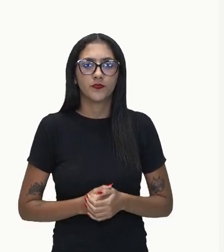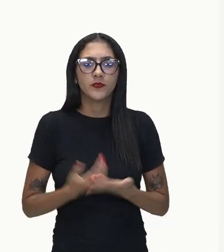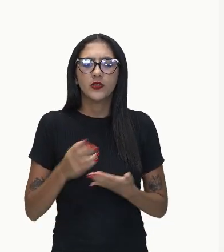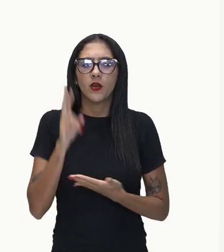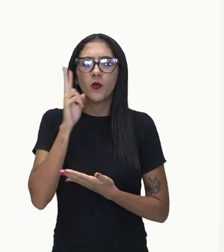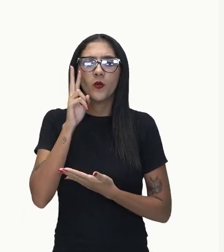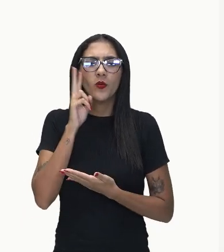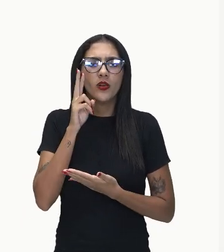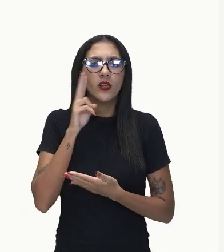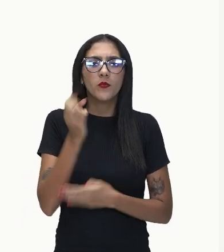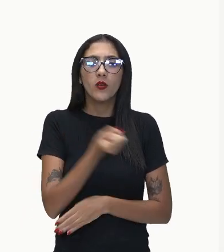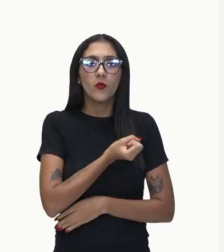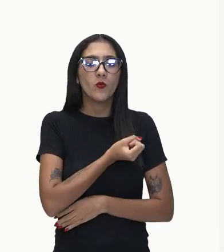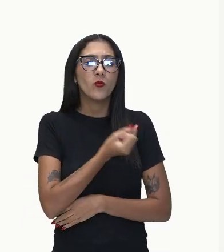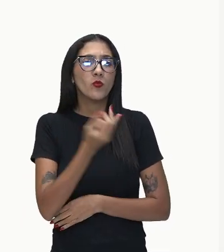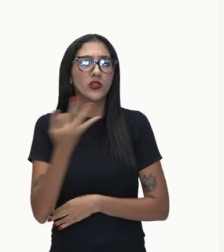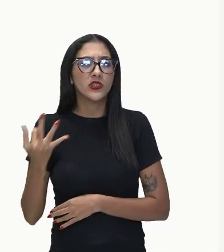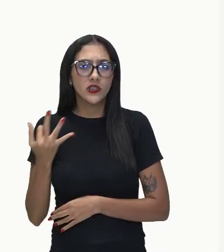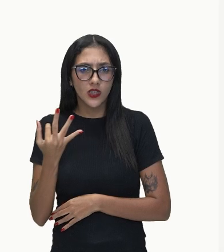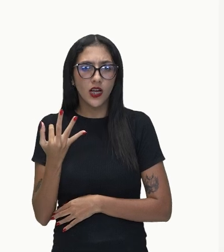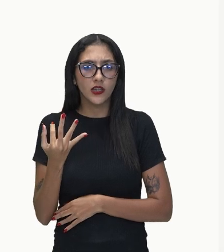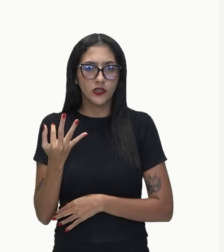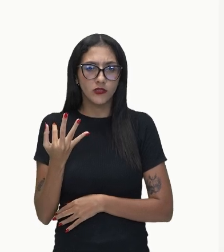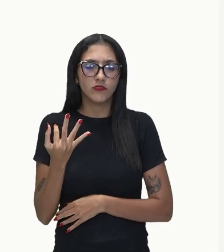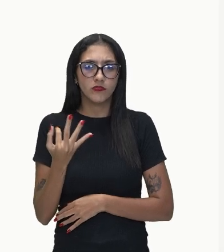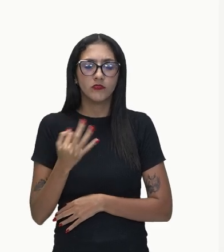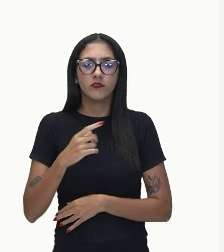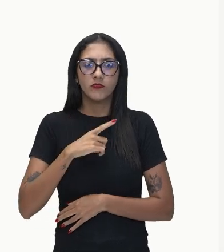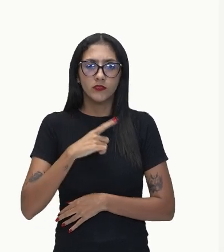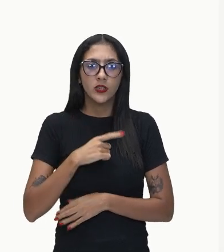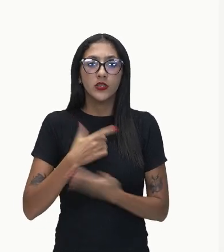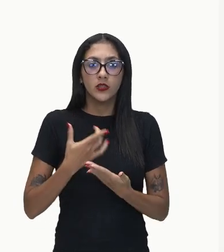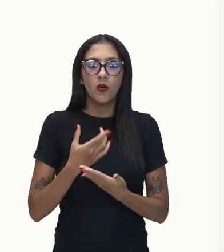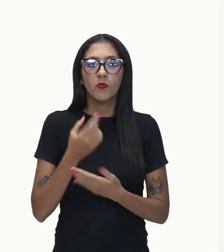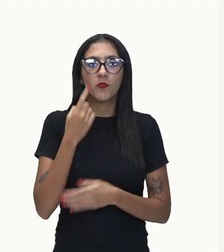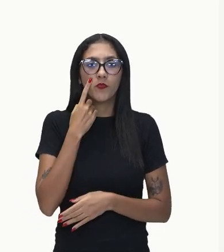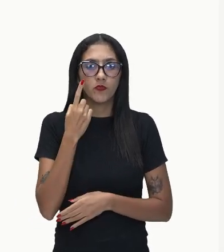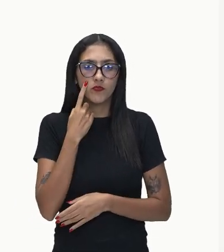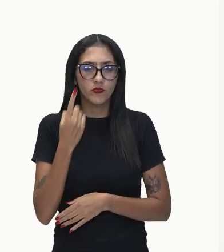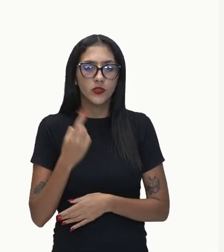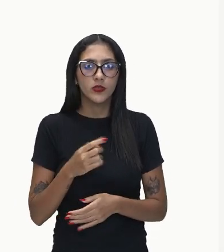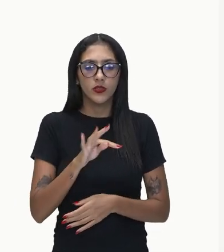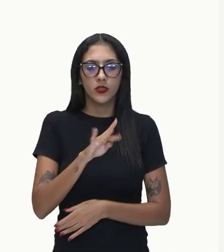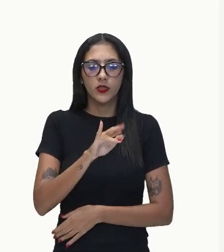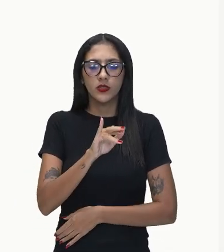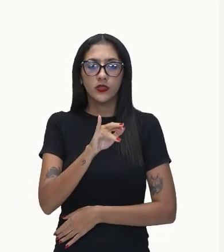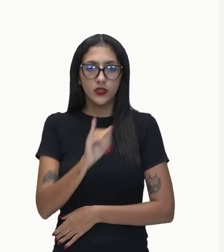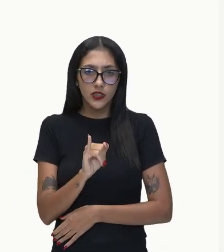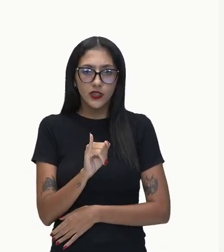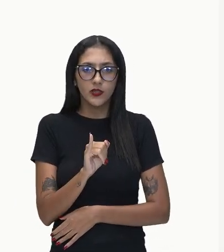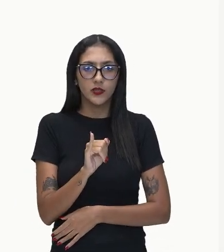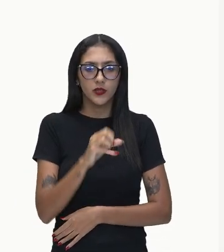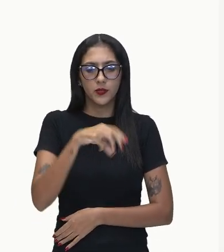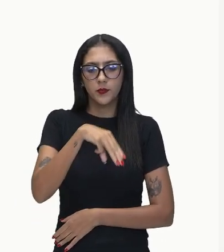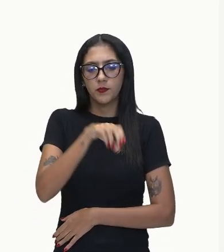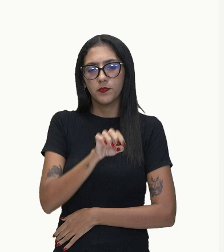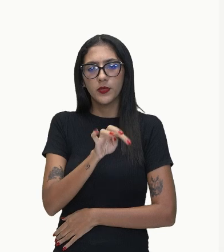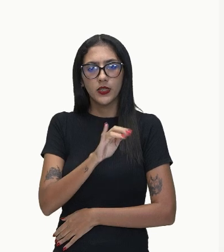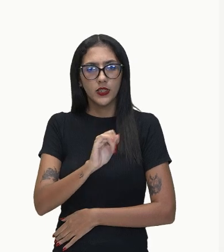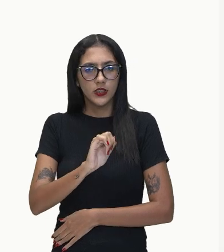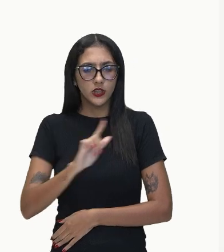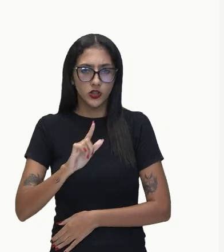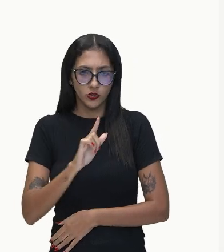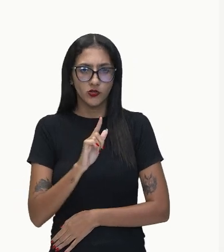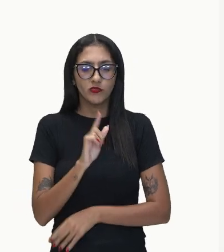de nomenclatura, quando os radicais são iguais, a gente indica a quantidade que aparece. Então, vai ser